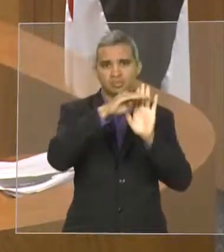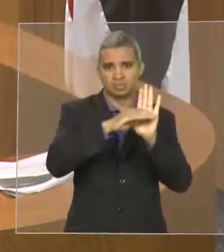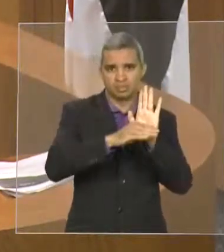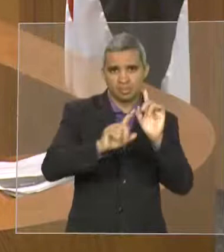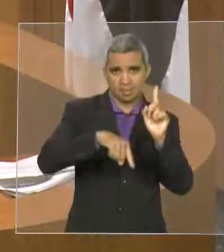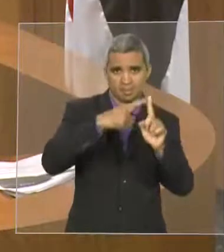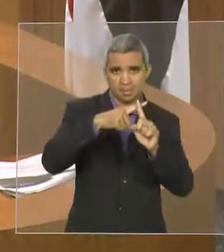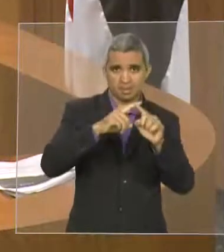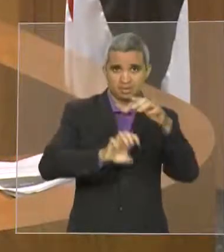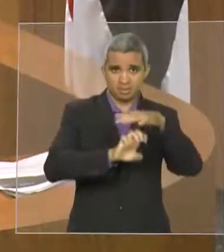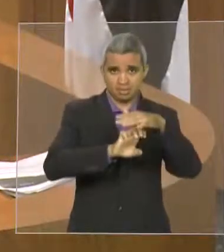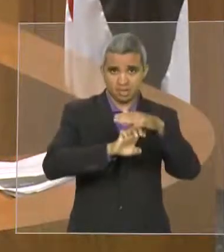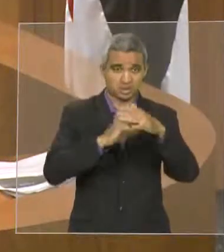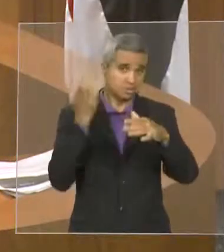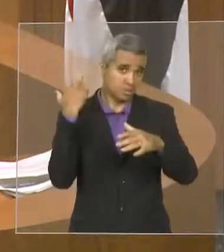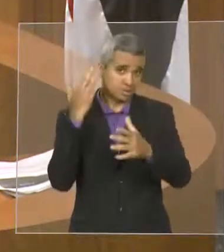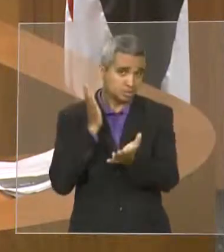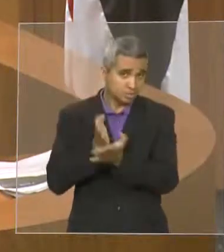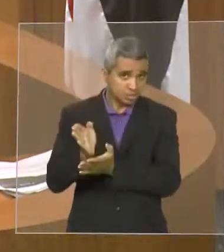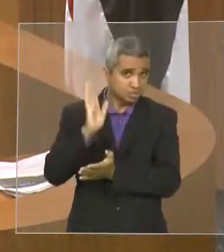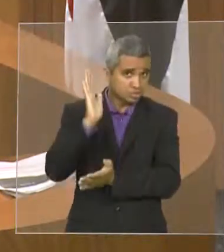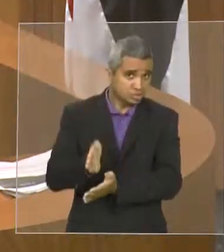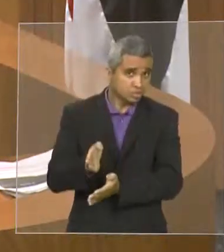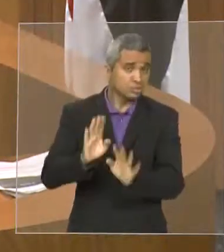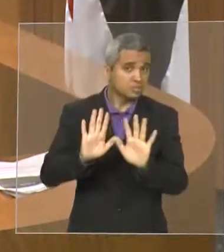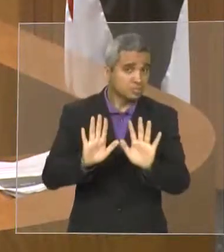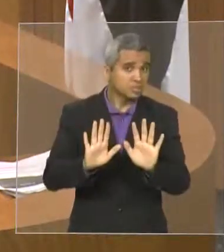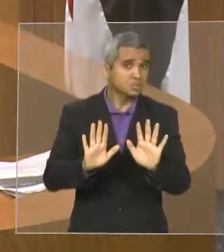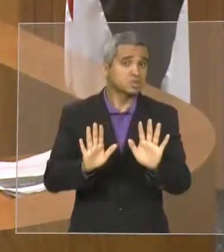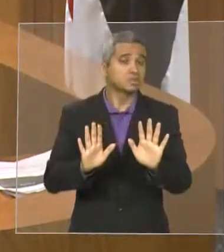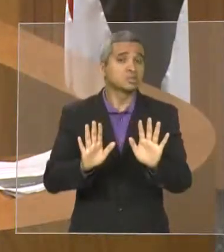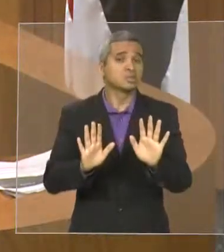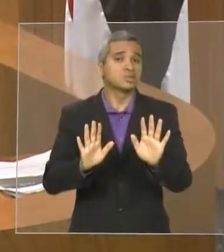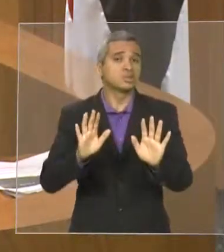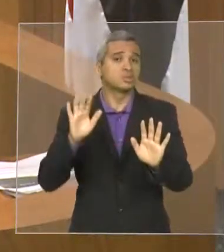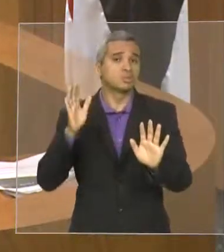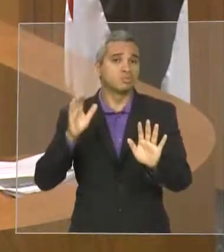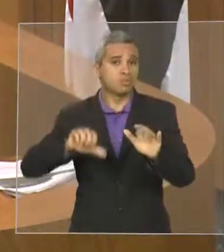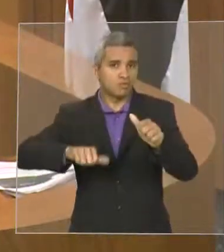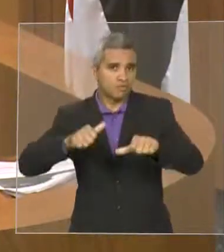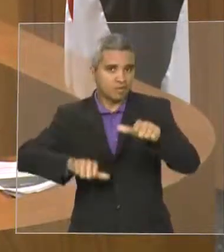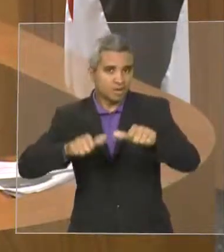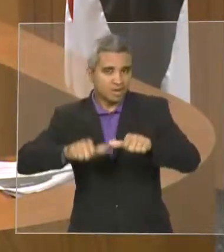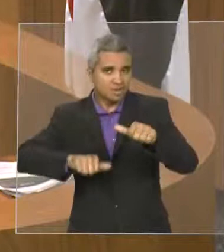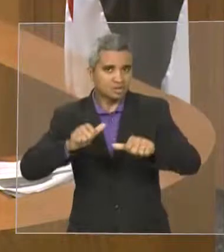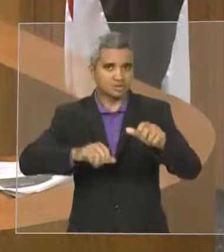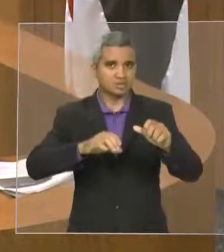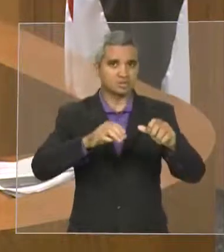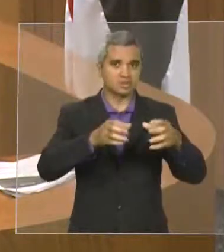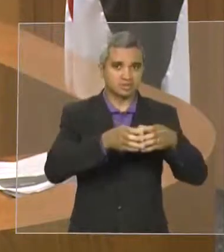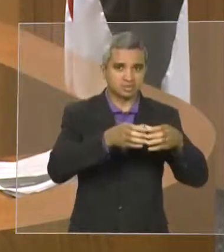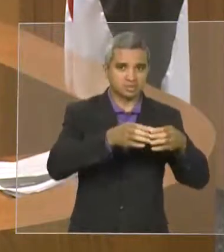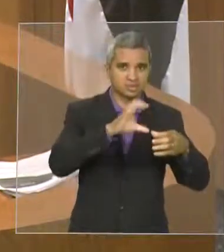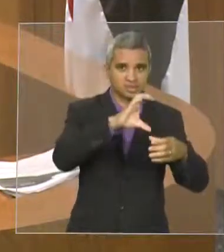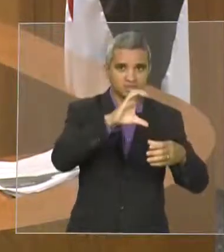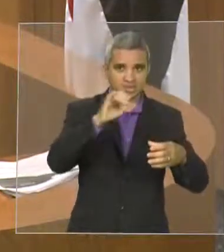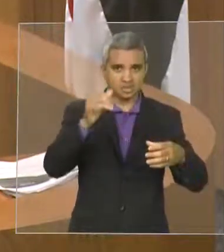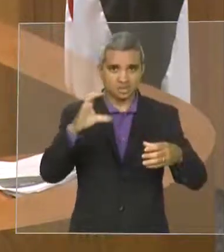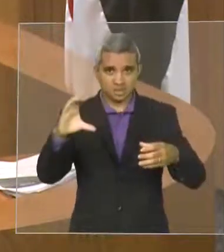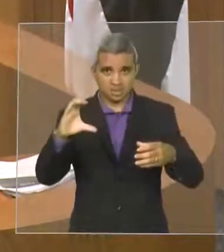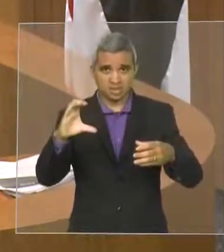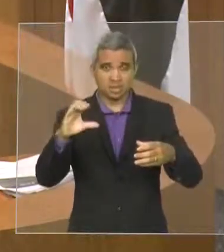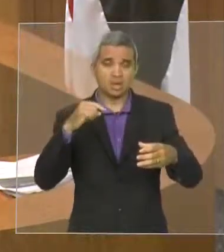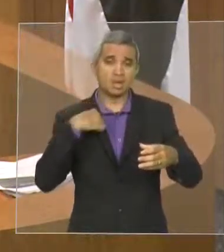anteriormente, e quando da apreciação dessa medida provisória na Comissão de Constituição e Justiça, nós apresentamos uma